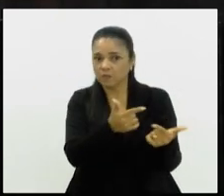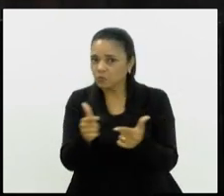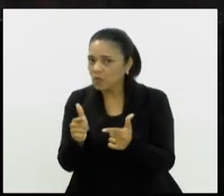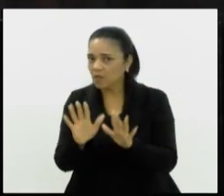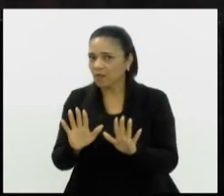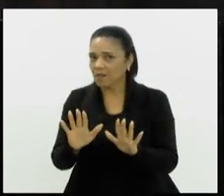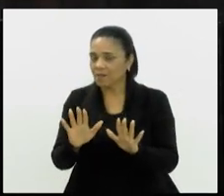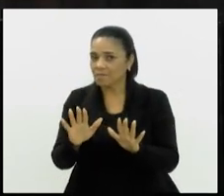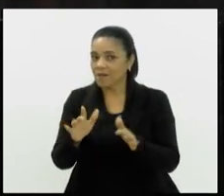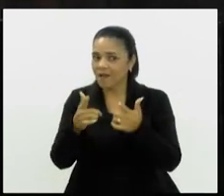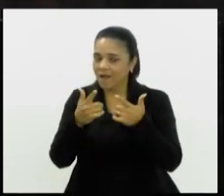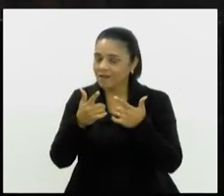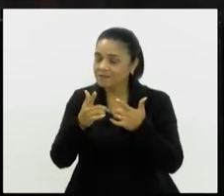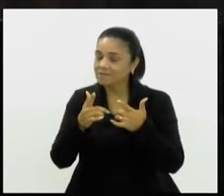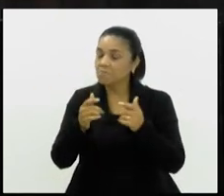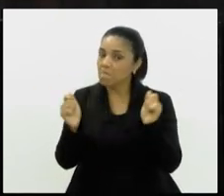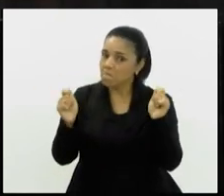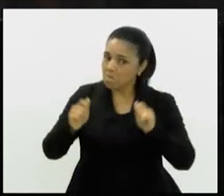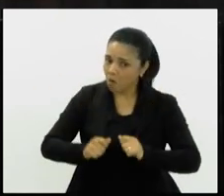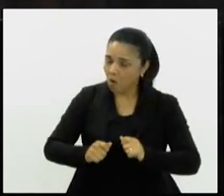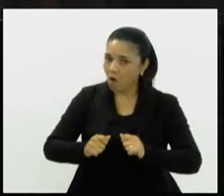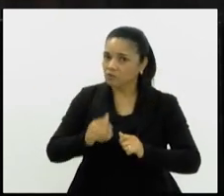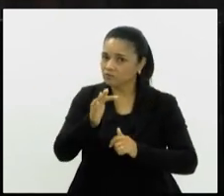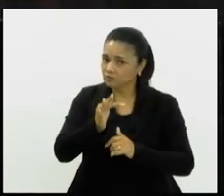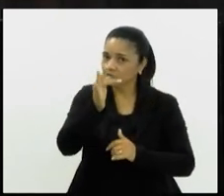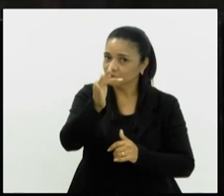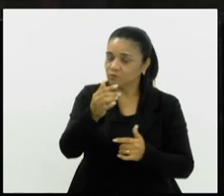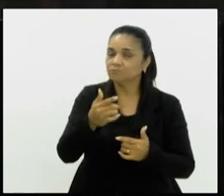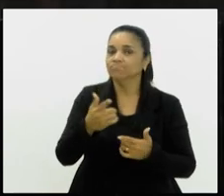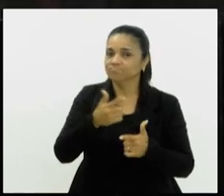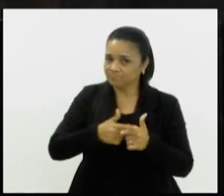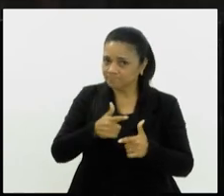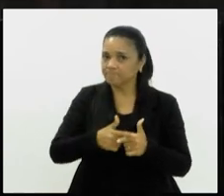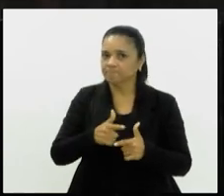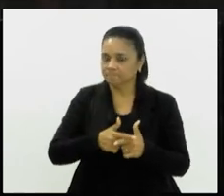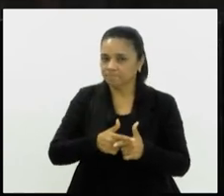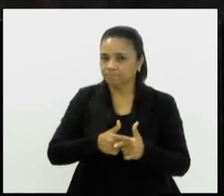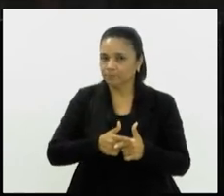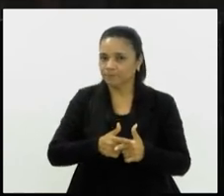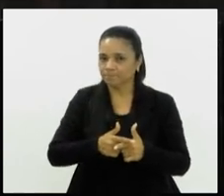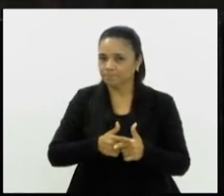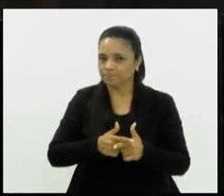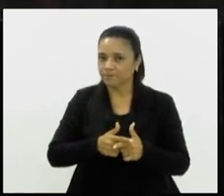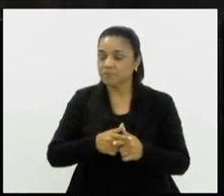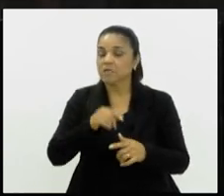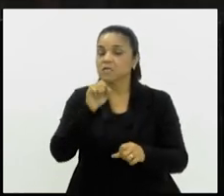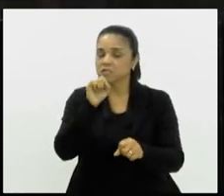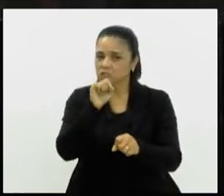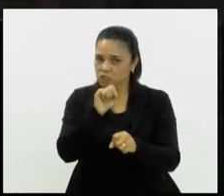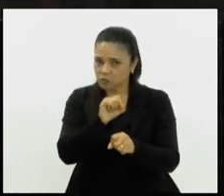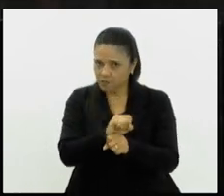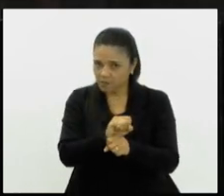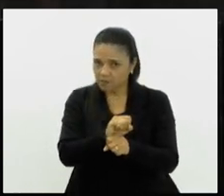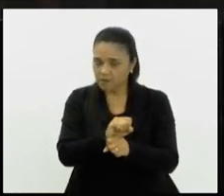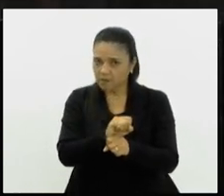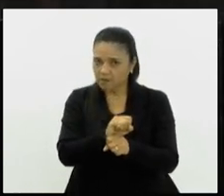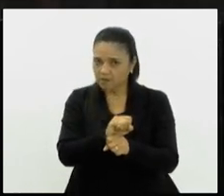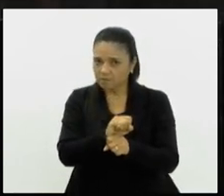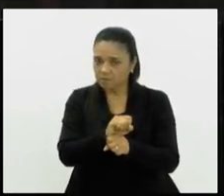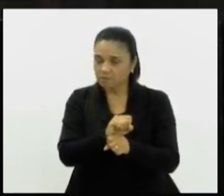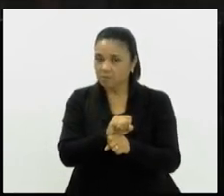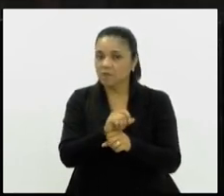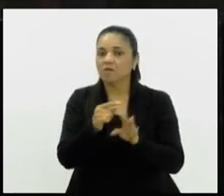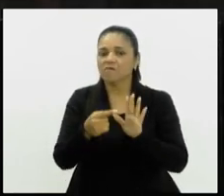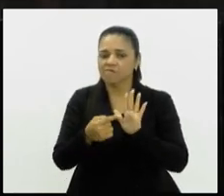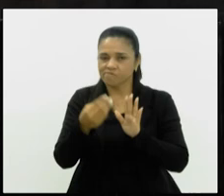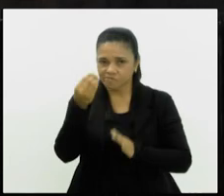na linguagem popular vai dar problema. É só esperar para ver que